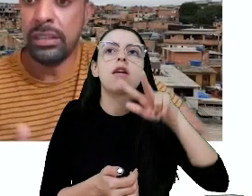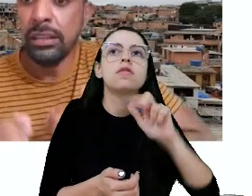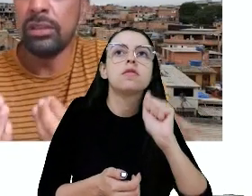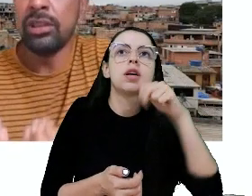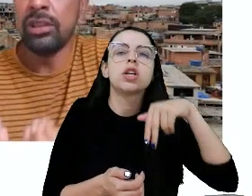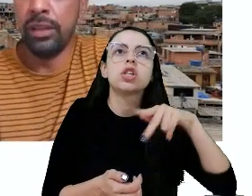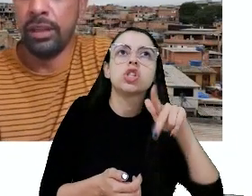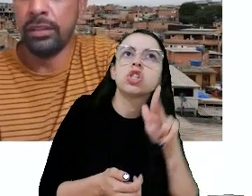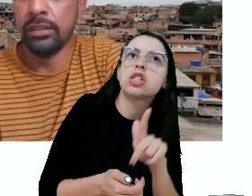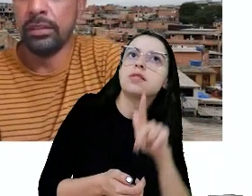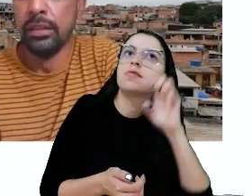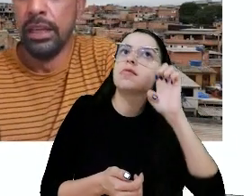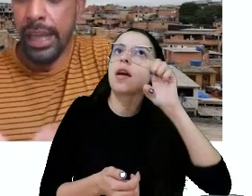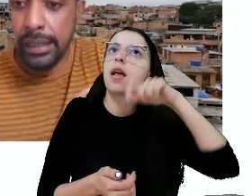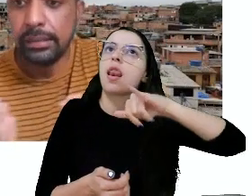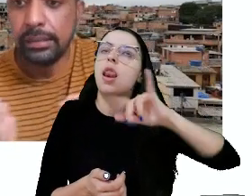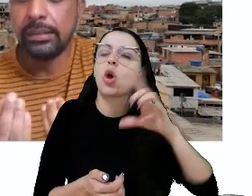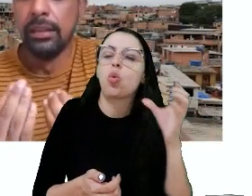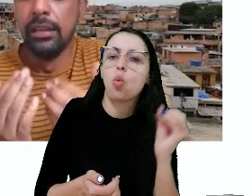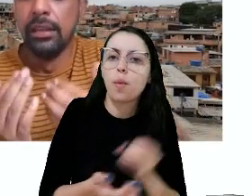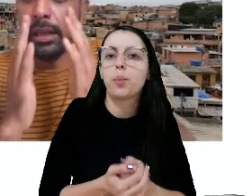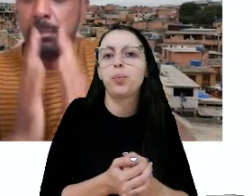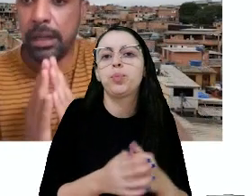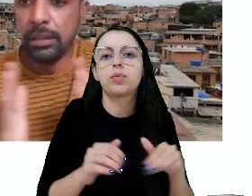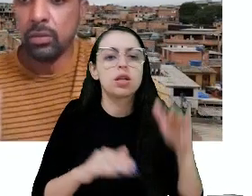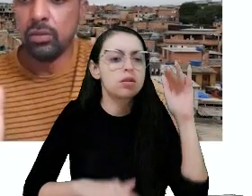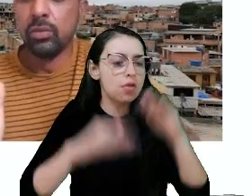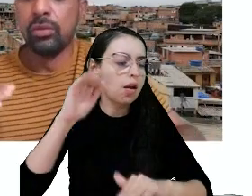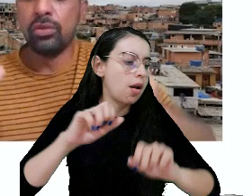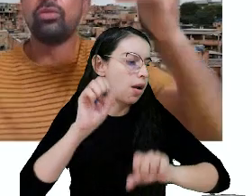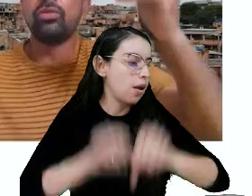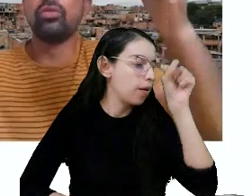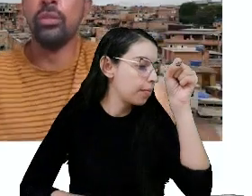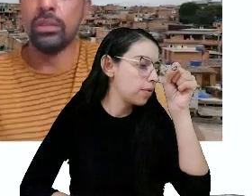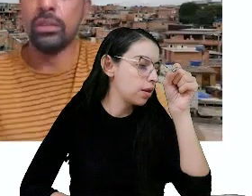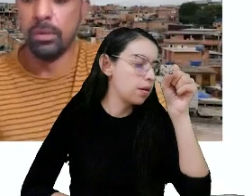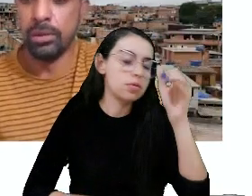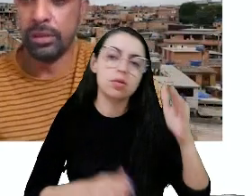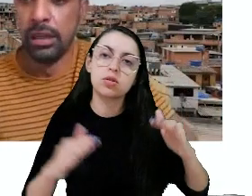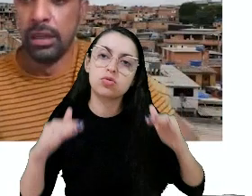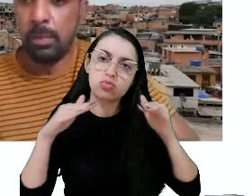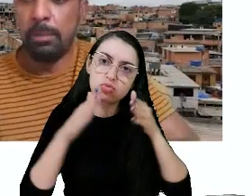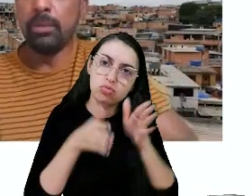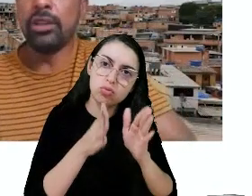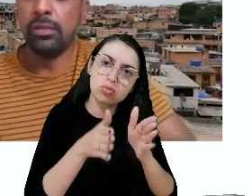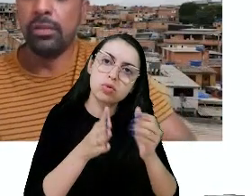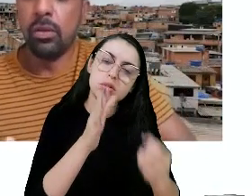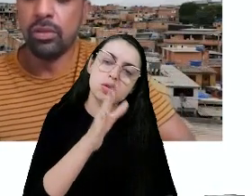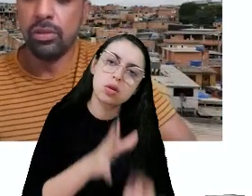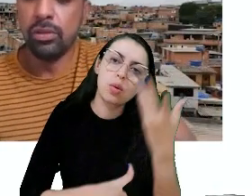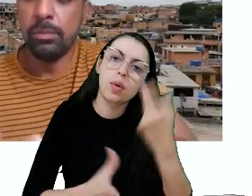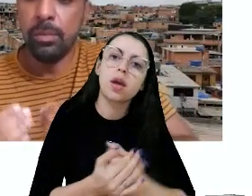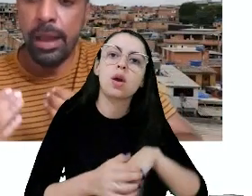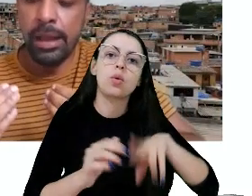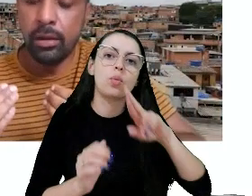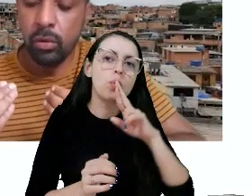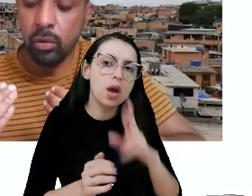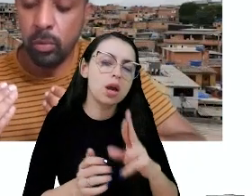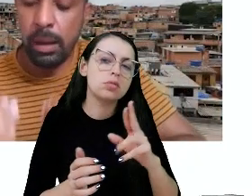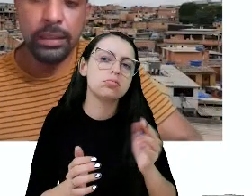objetivo, vencendo as suas indiferenças entre si, quebrando os muros, construindo as pontes. O papel da Gerando Falcões